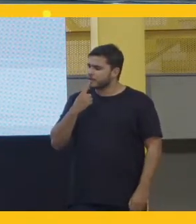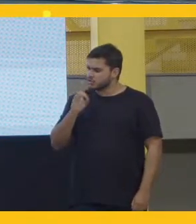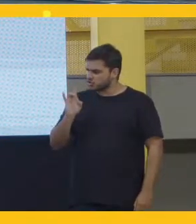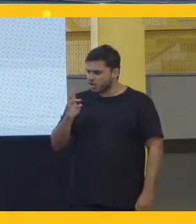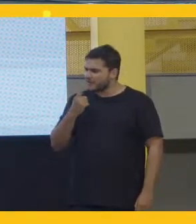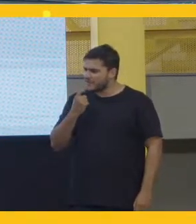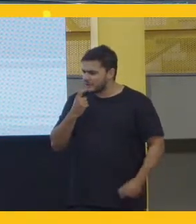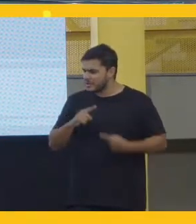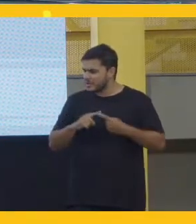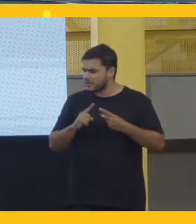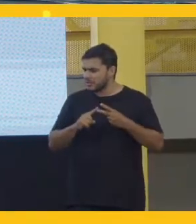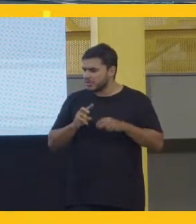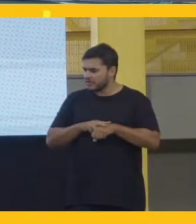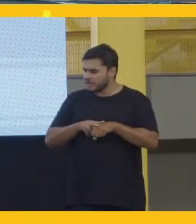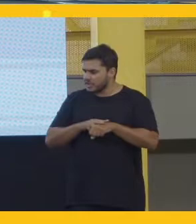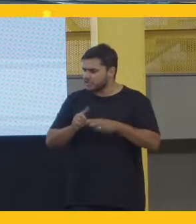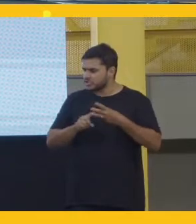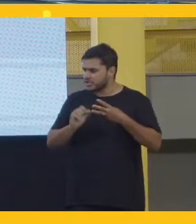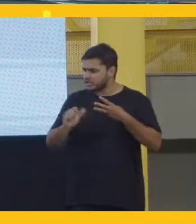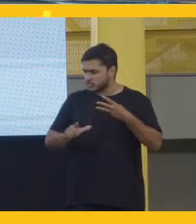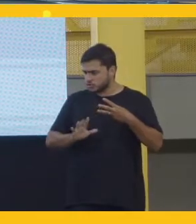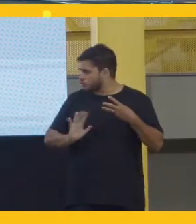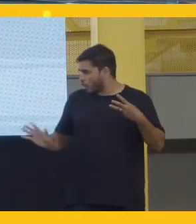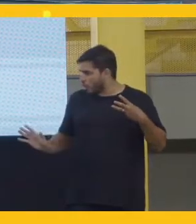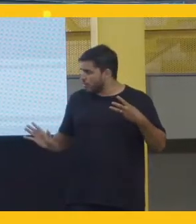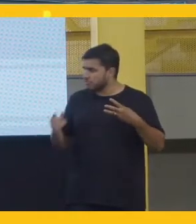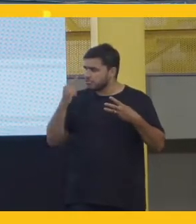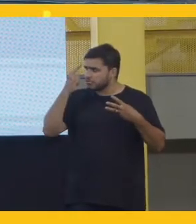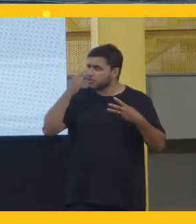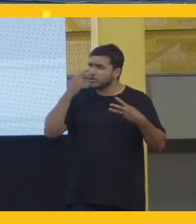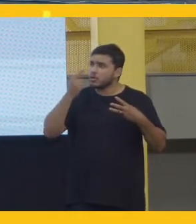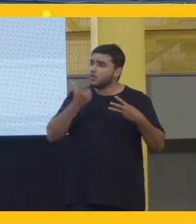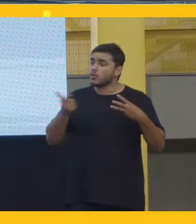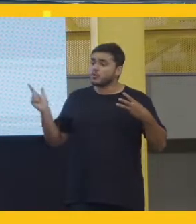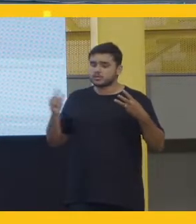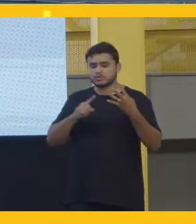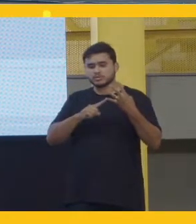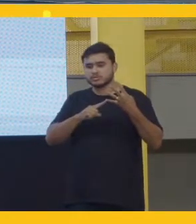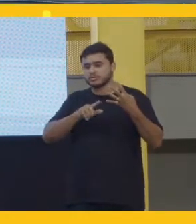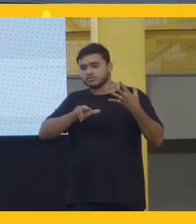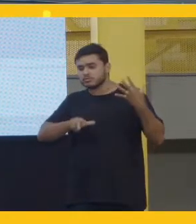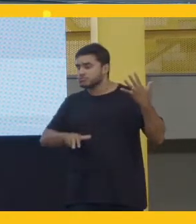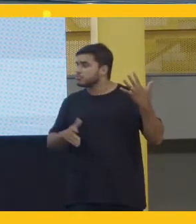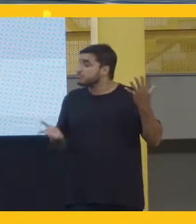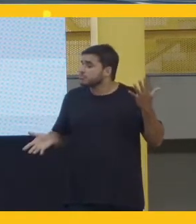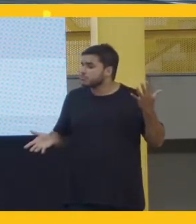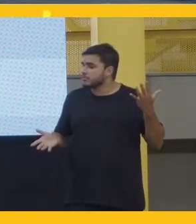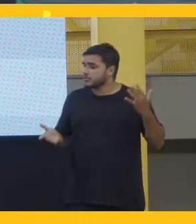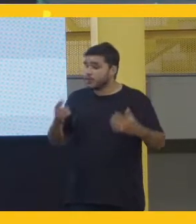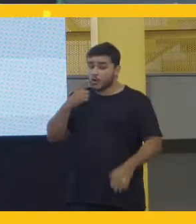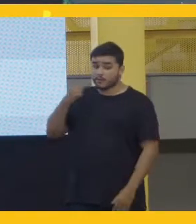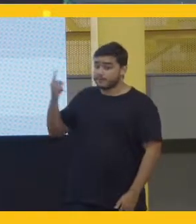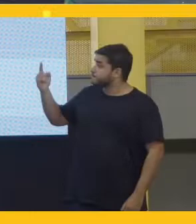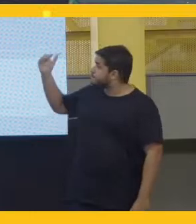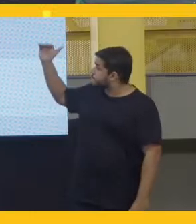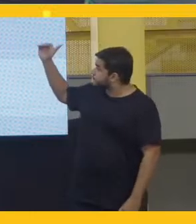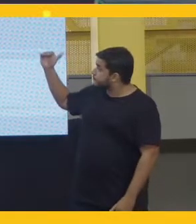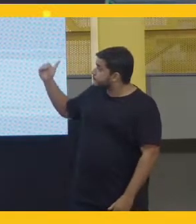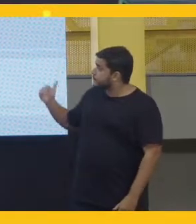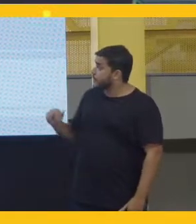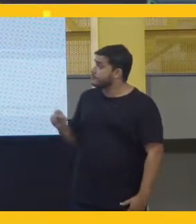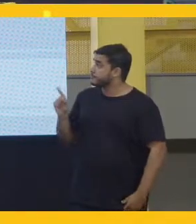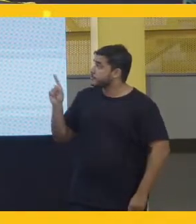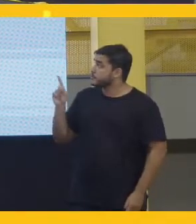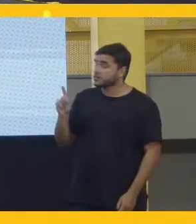cores? Né? Porque não tem só três cores. Bom, as outras cores são chamadas